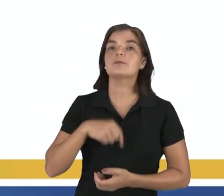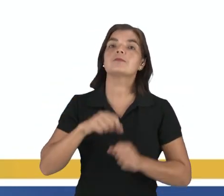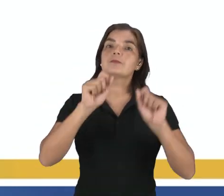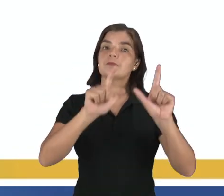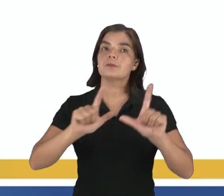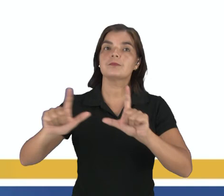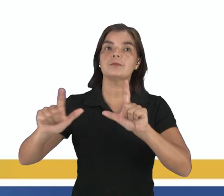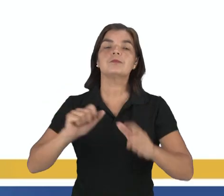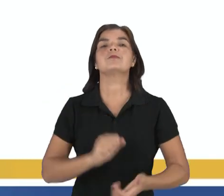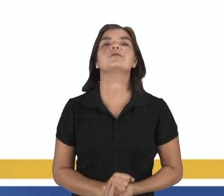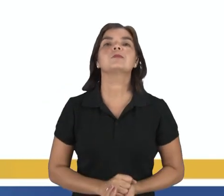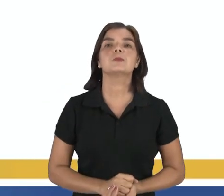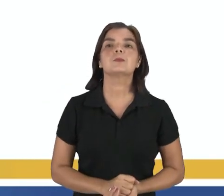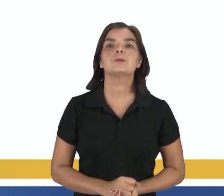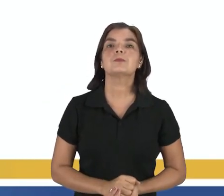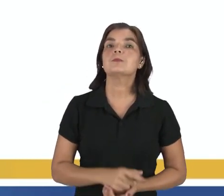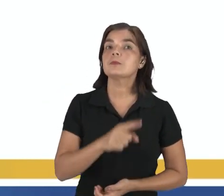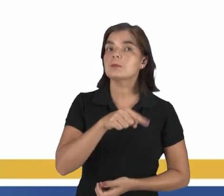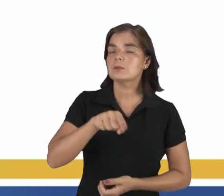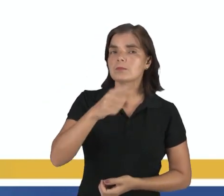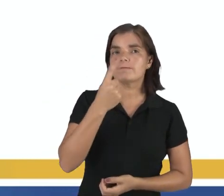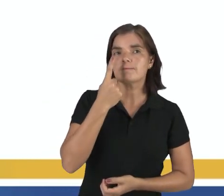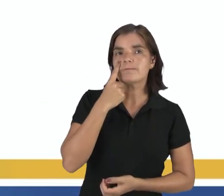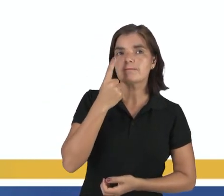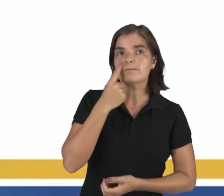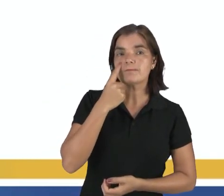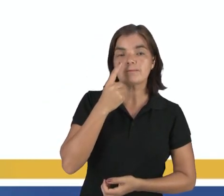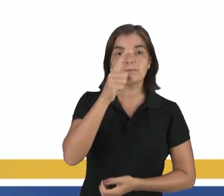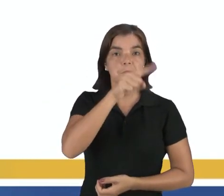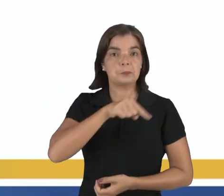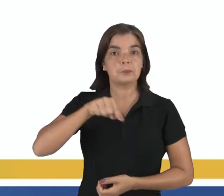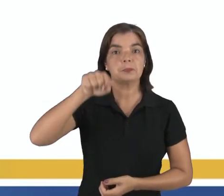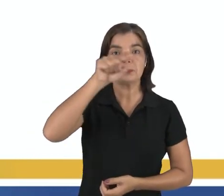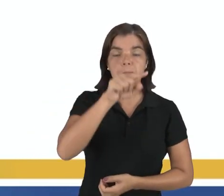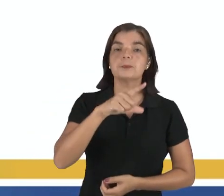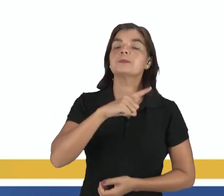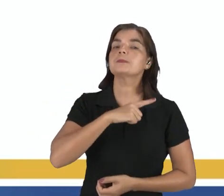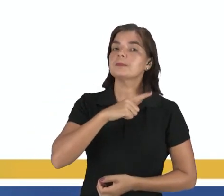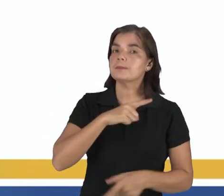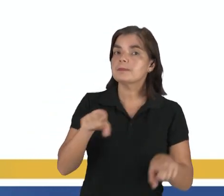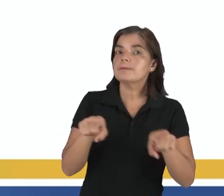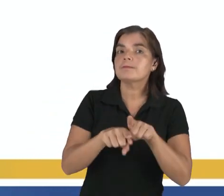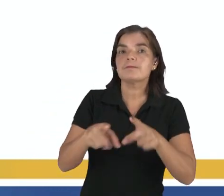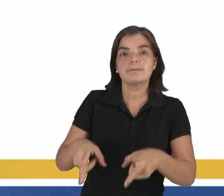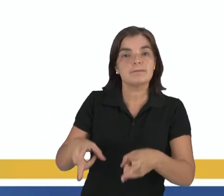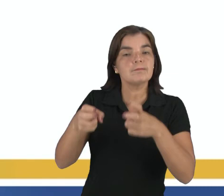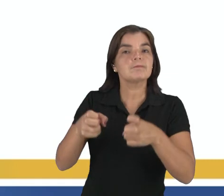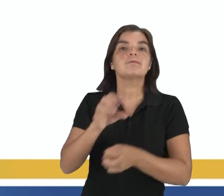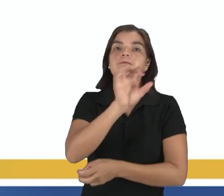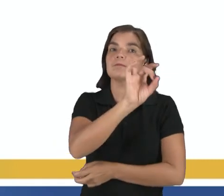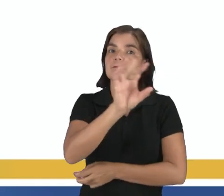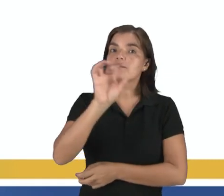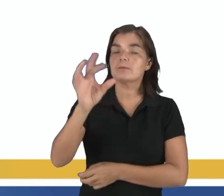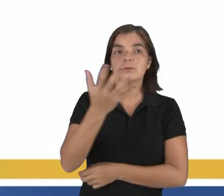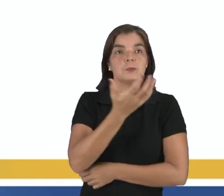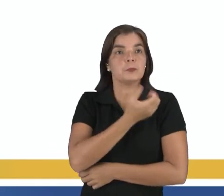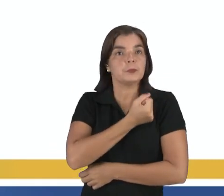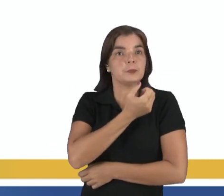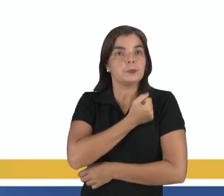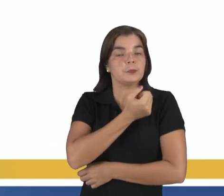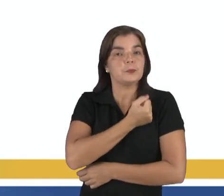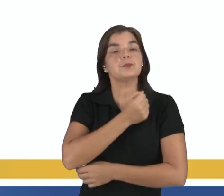na tabela. E aí, observando isso no diagrama, nós vamos também perceber que cada